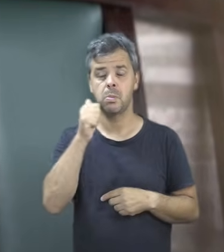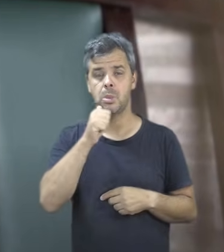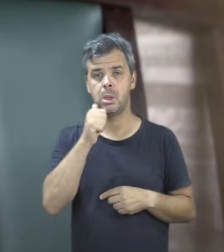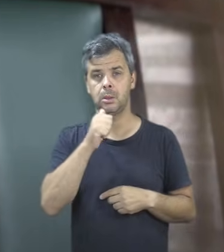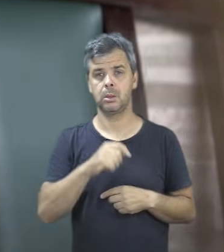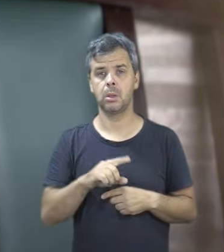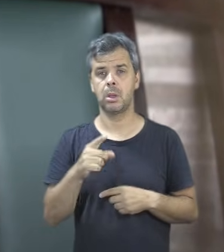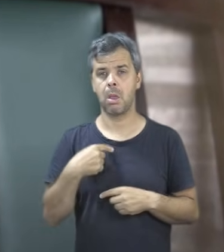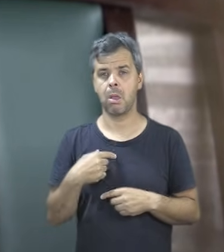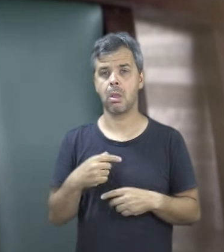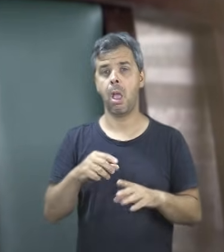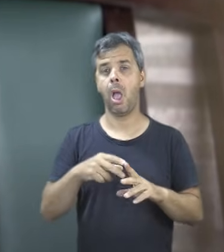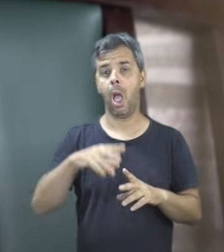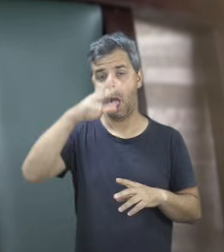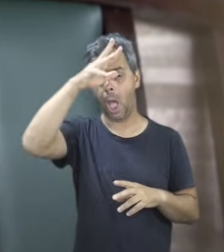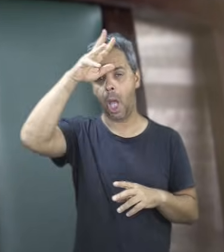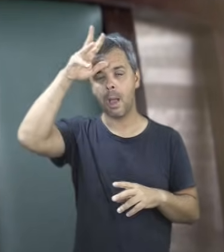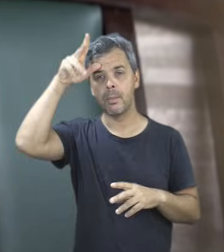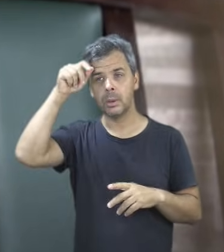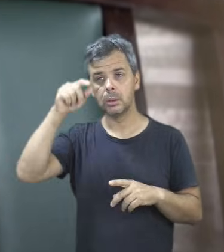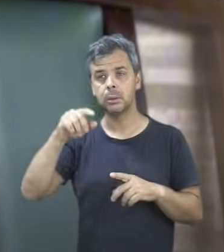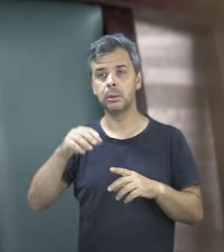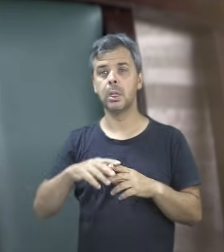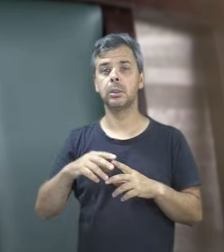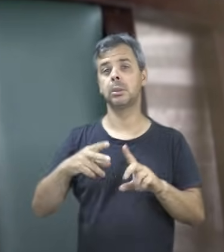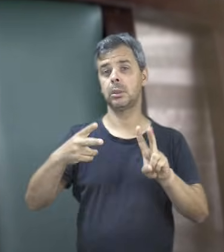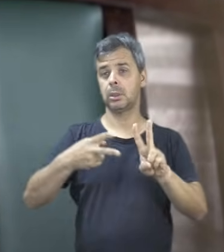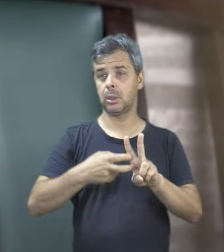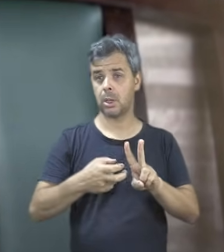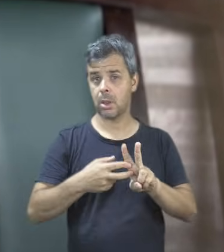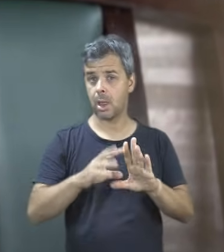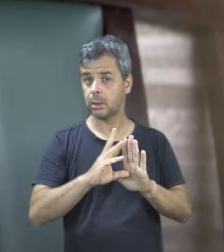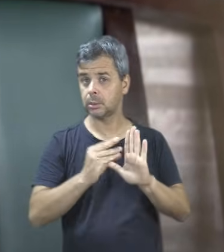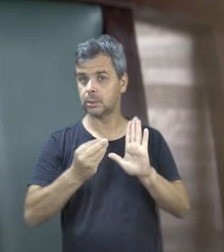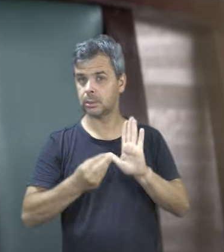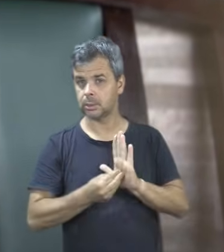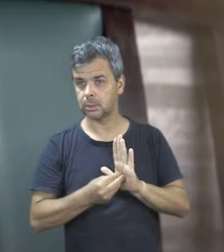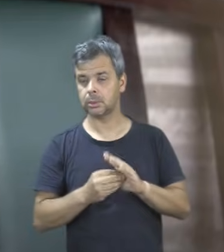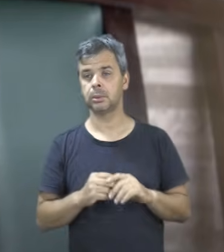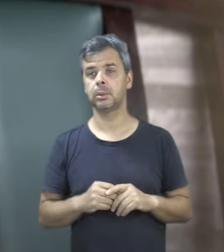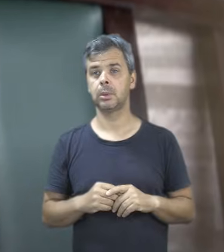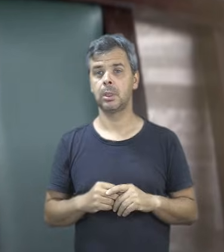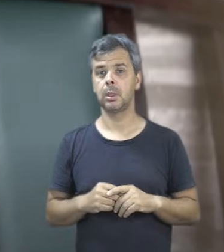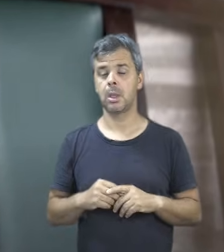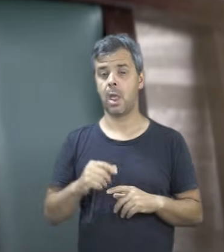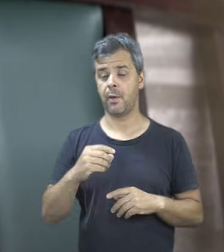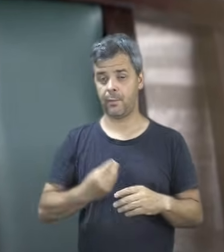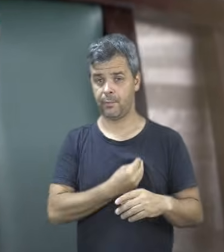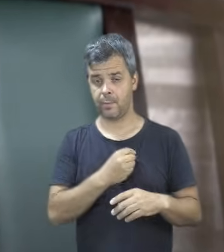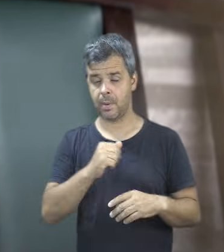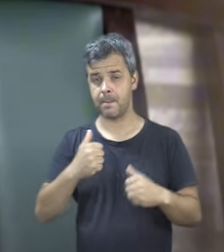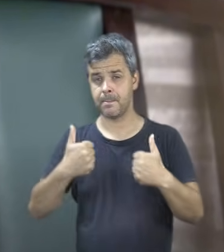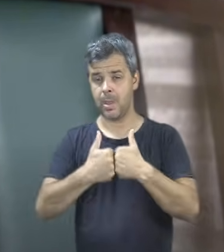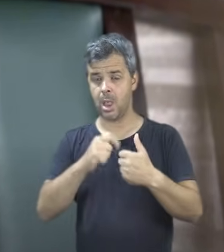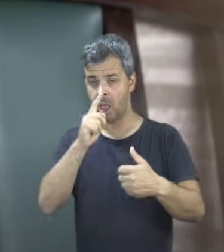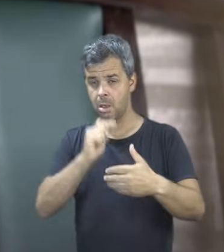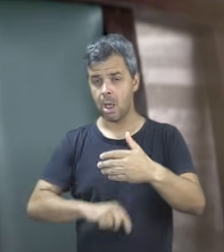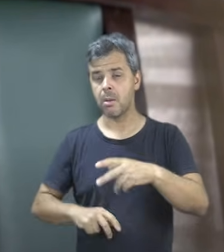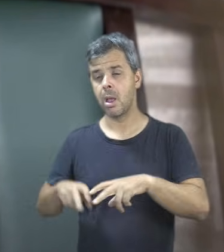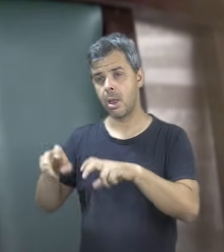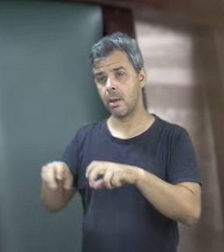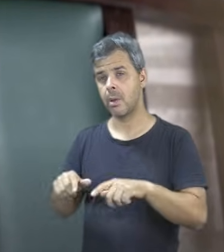mulheres amazônidas, indígenas, quilombolas, ribeirinhas,